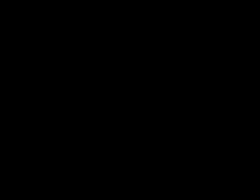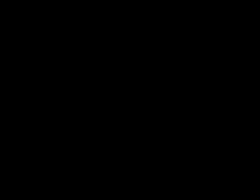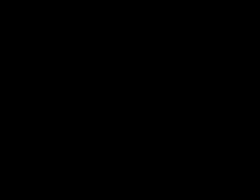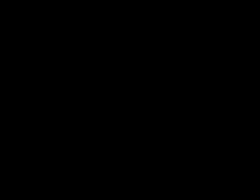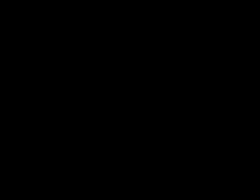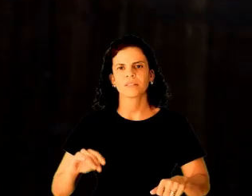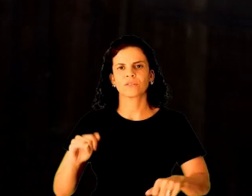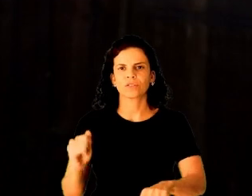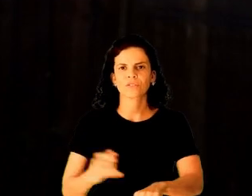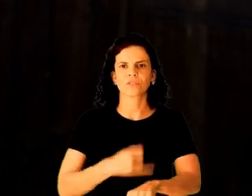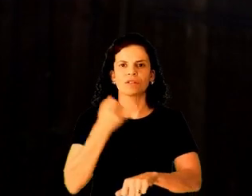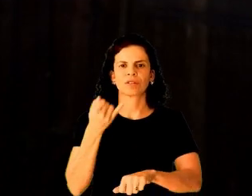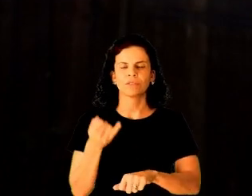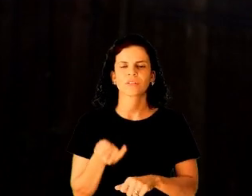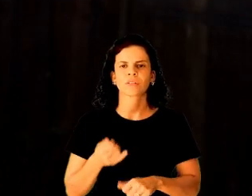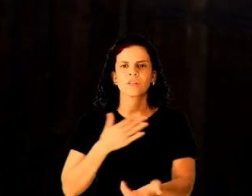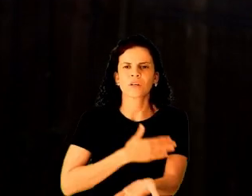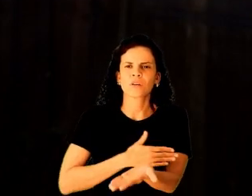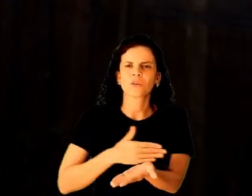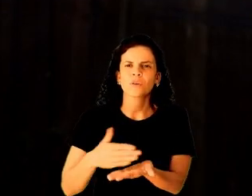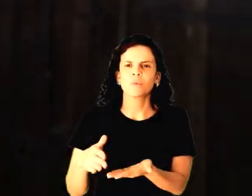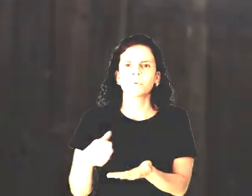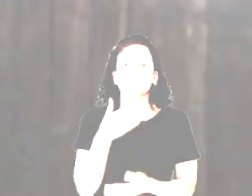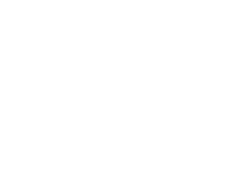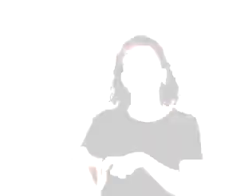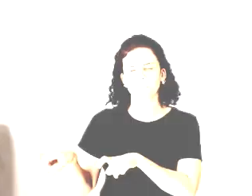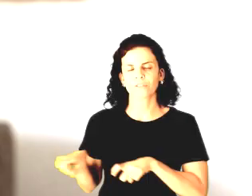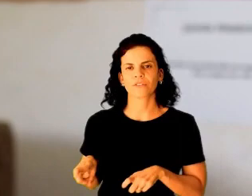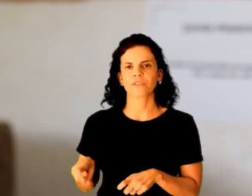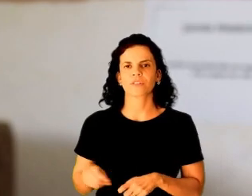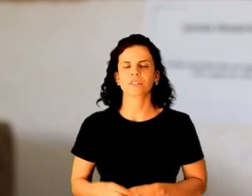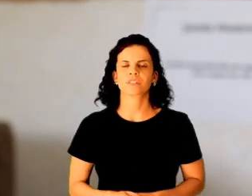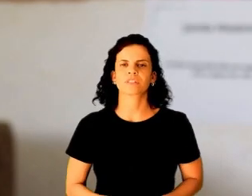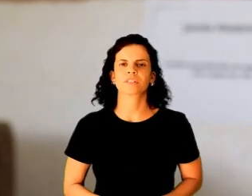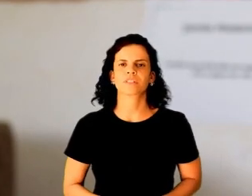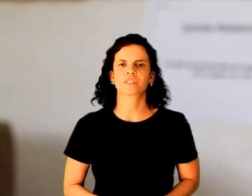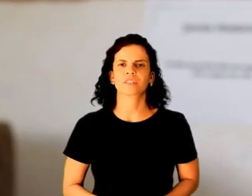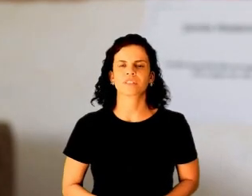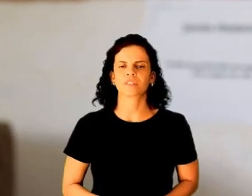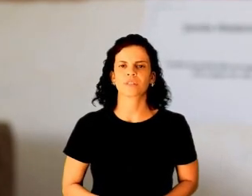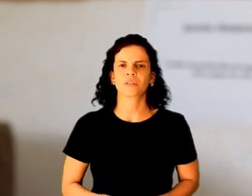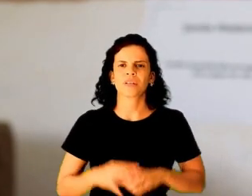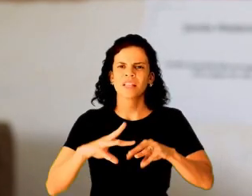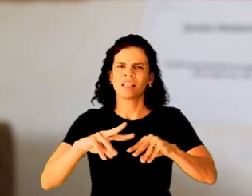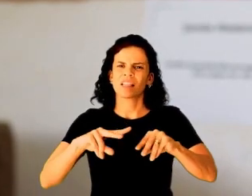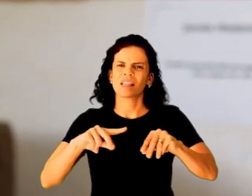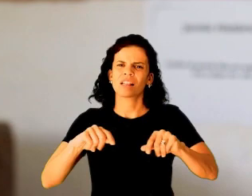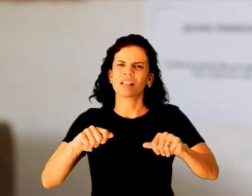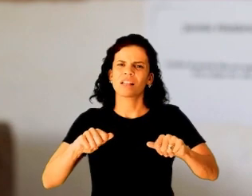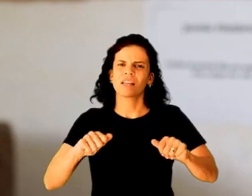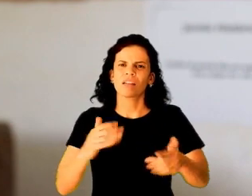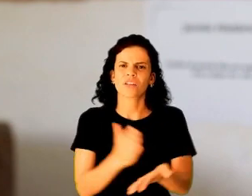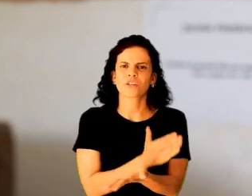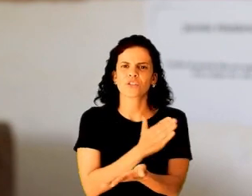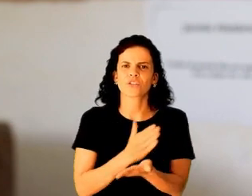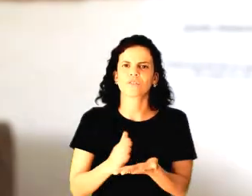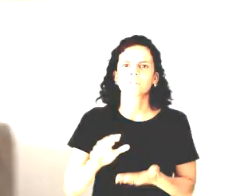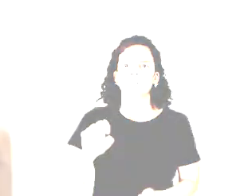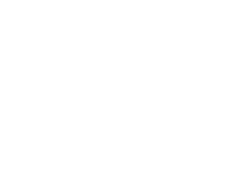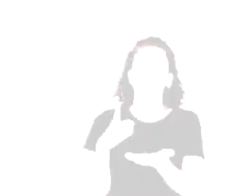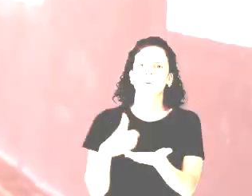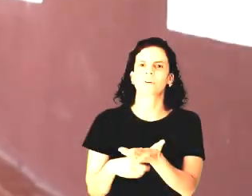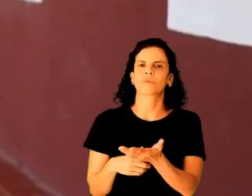Barra e começa com o desbravamento dos Bandeirantes ela foi resultado de uma divisão de